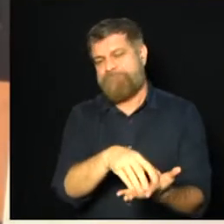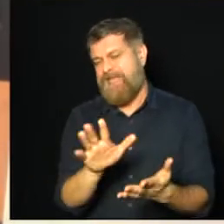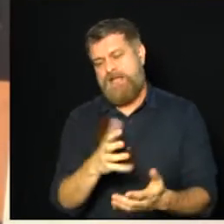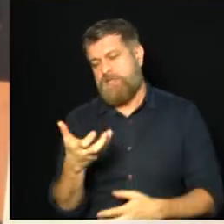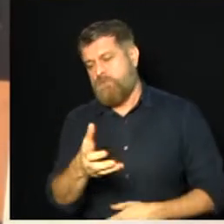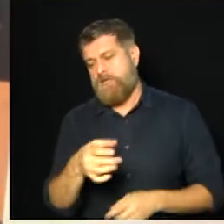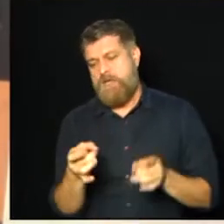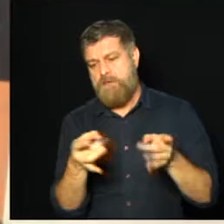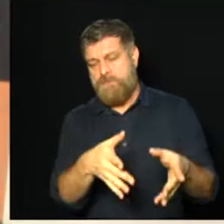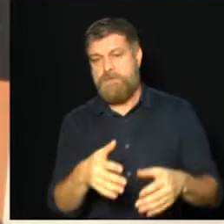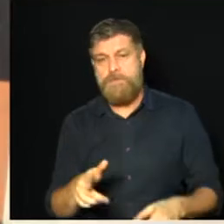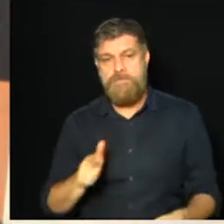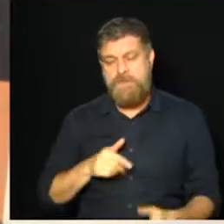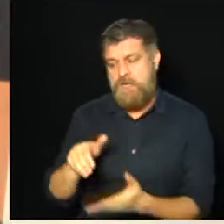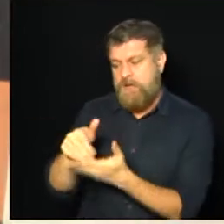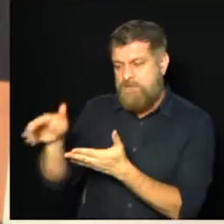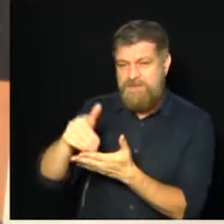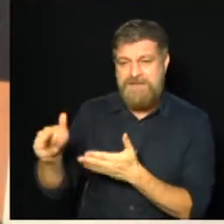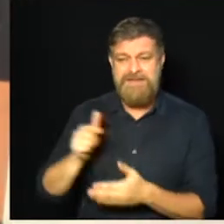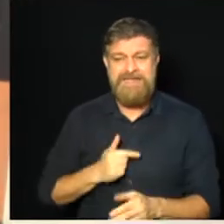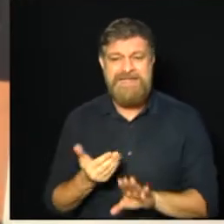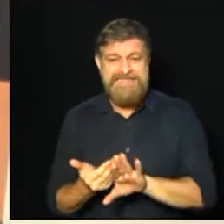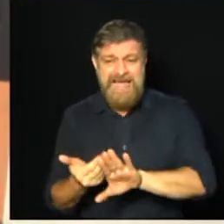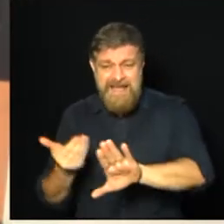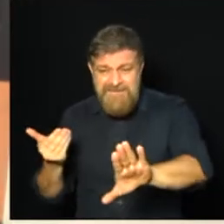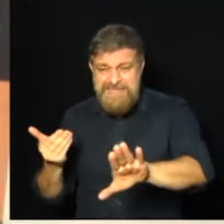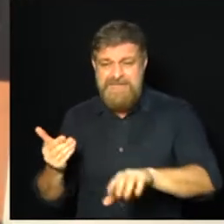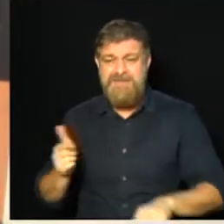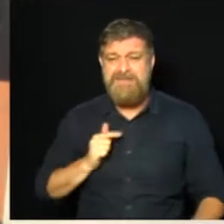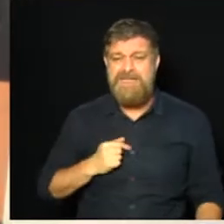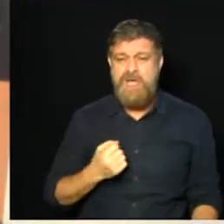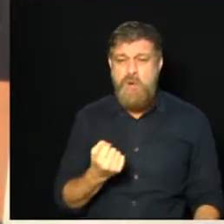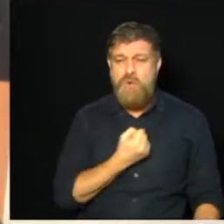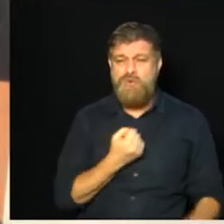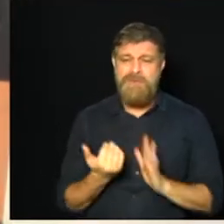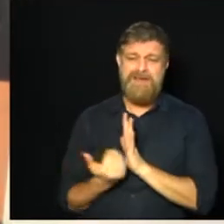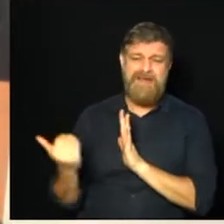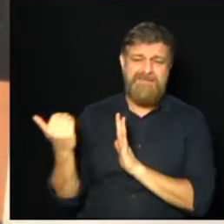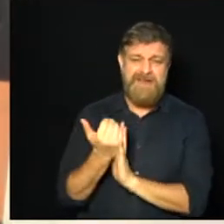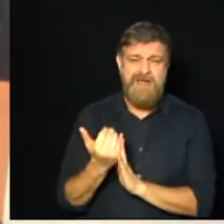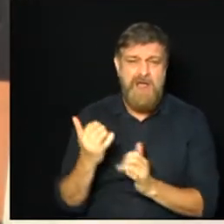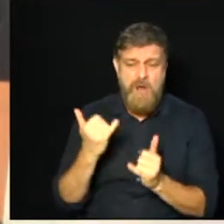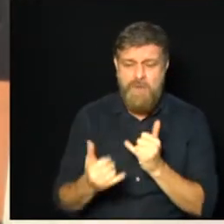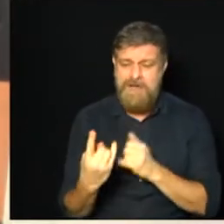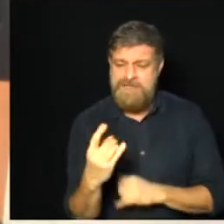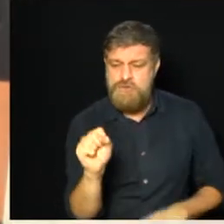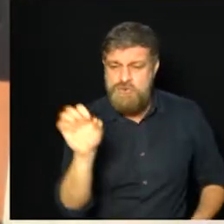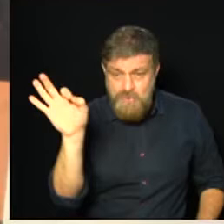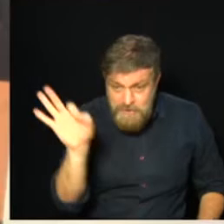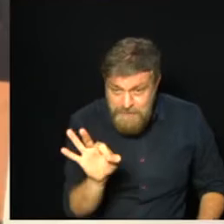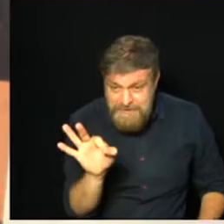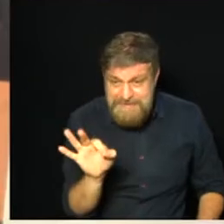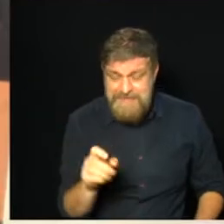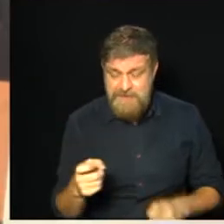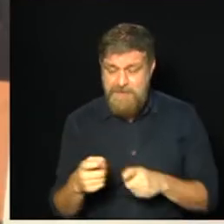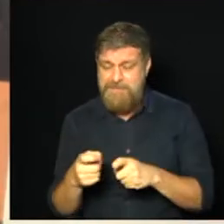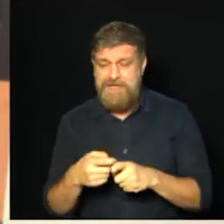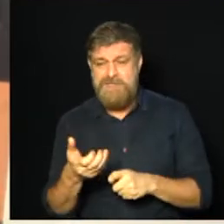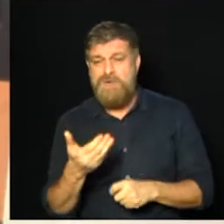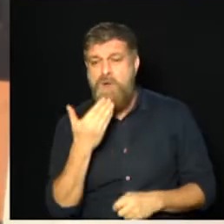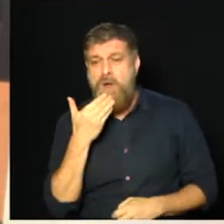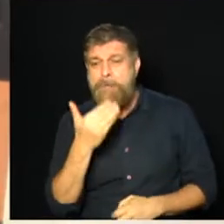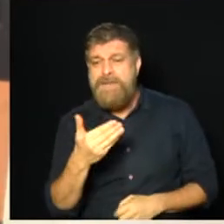que exonera ou que tira licença, a gente tem um índice de afastamentos elevadíssimo, acho que é aproximadamente 18% de afastamentos. Então, um